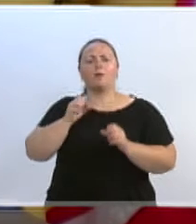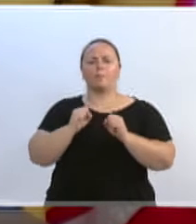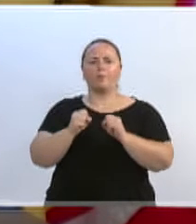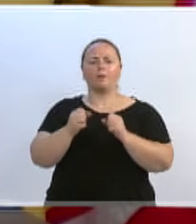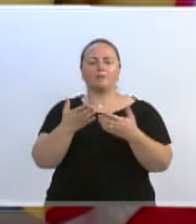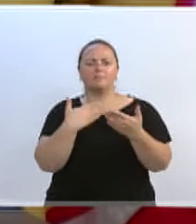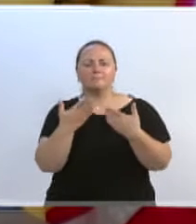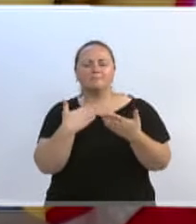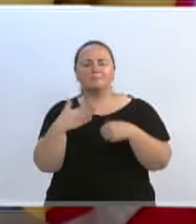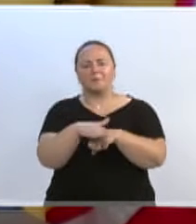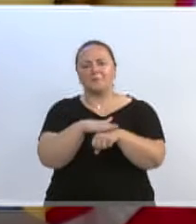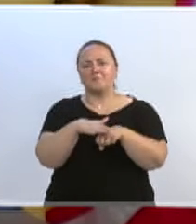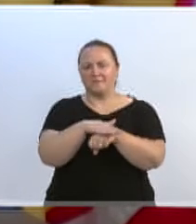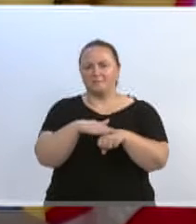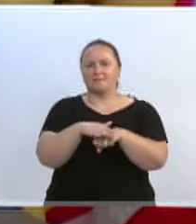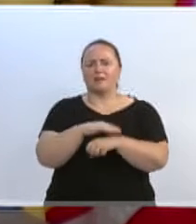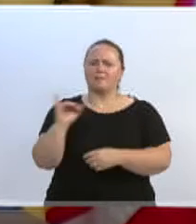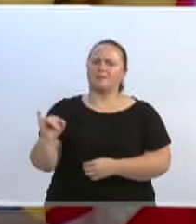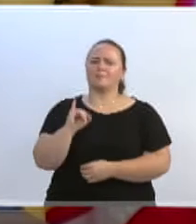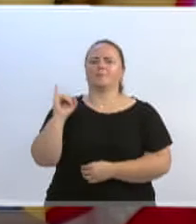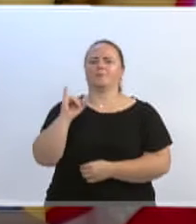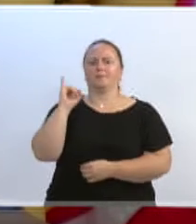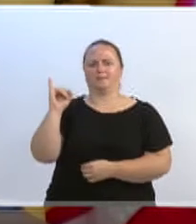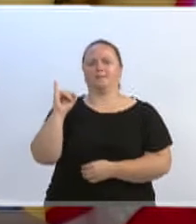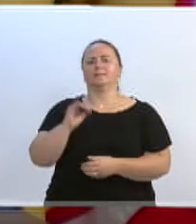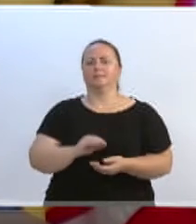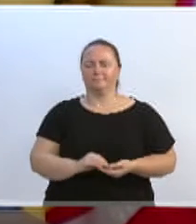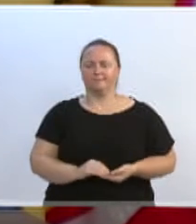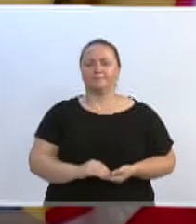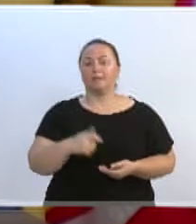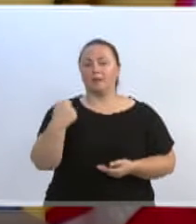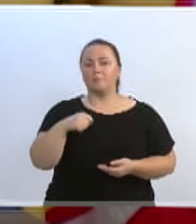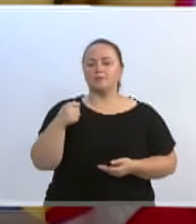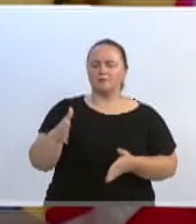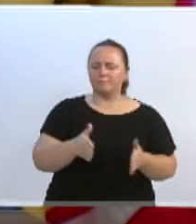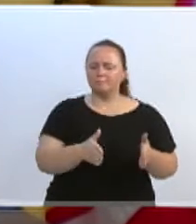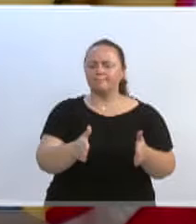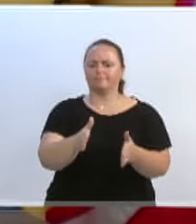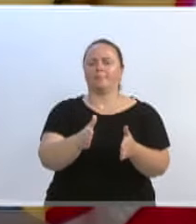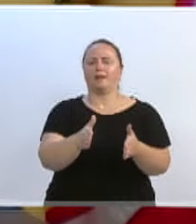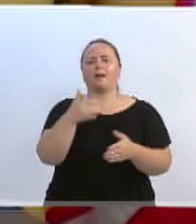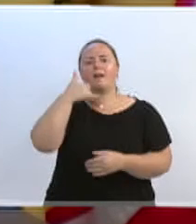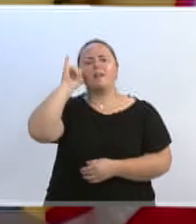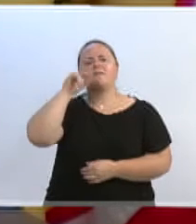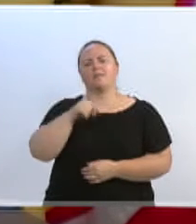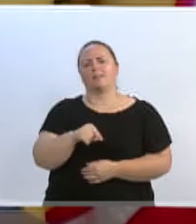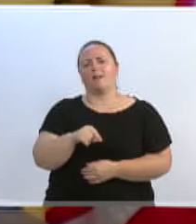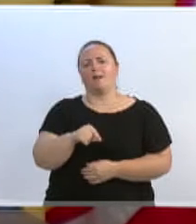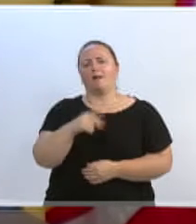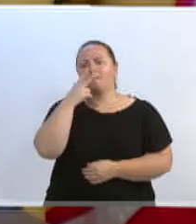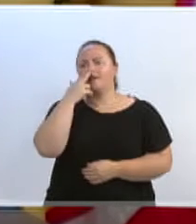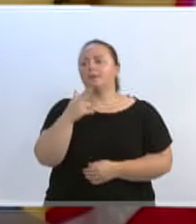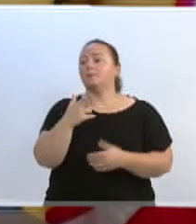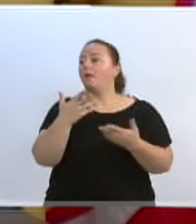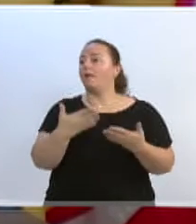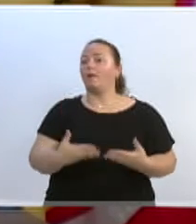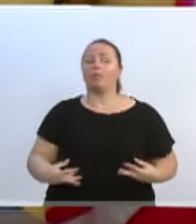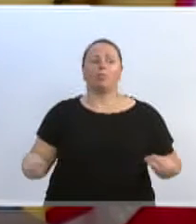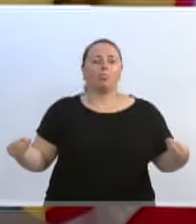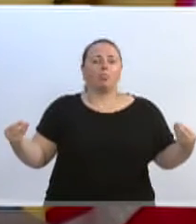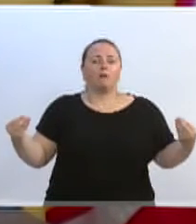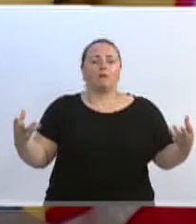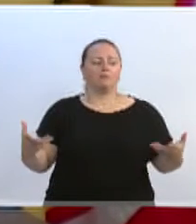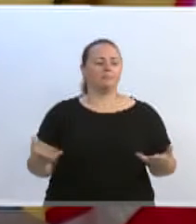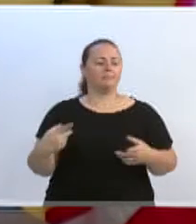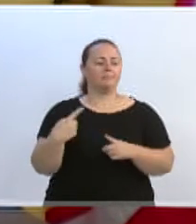converse. Eu acho que isso é muito importante para a gente que tenha, né, esses devidos encaminhamentos, para que não fique no vácuo, né. O vereador ficou realmente